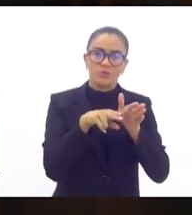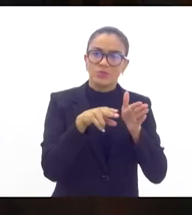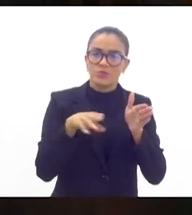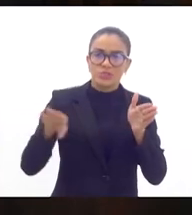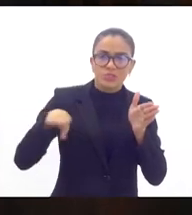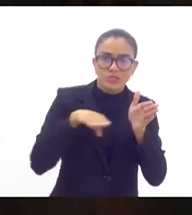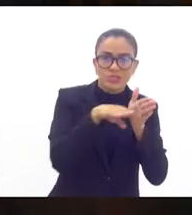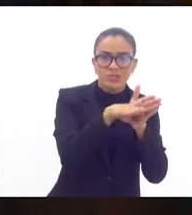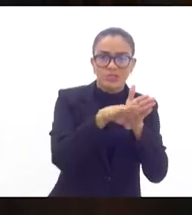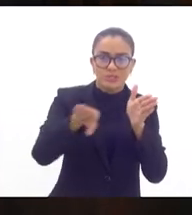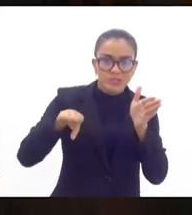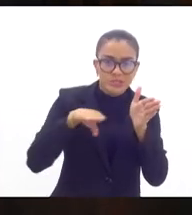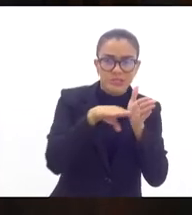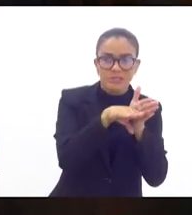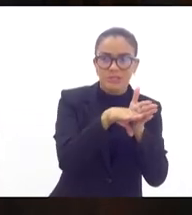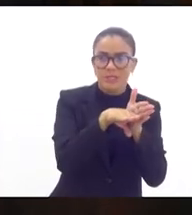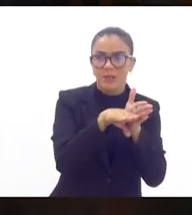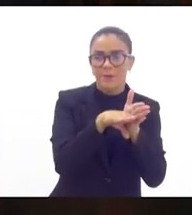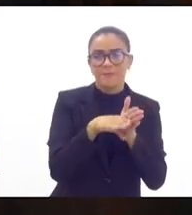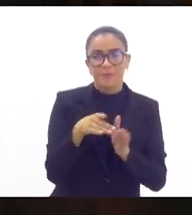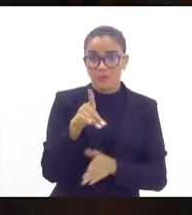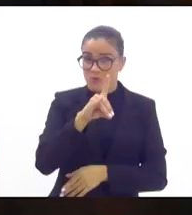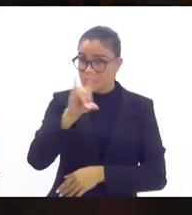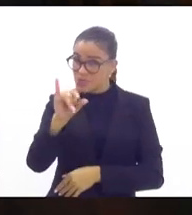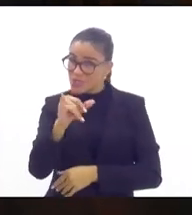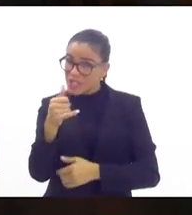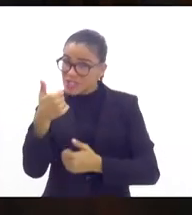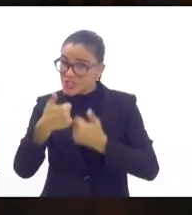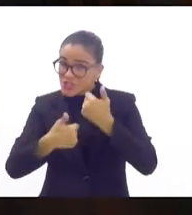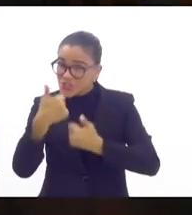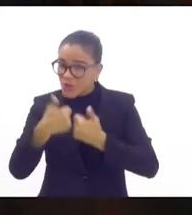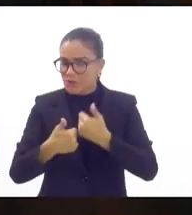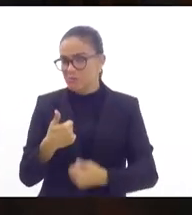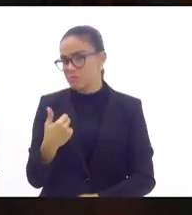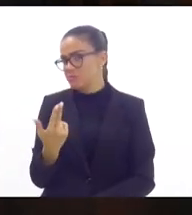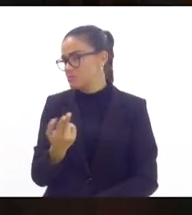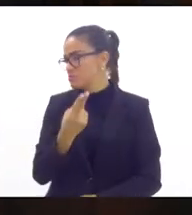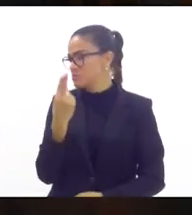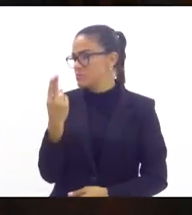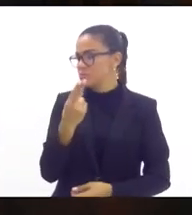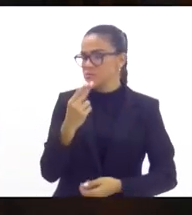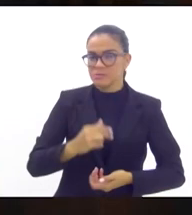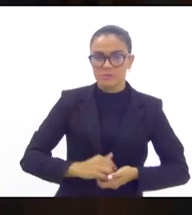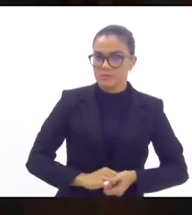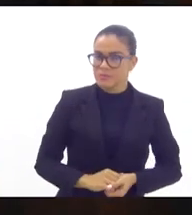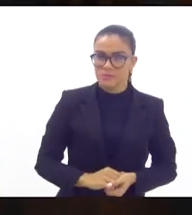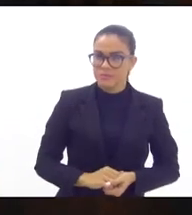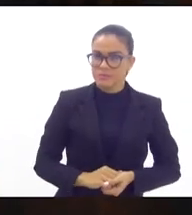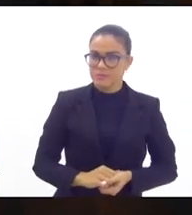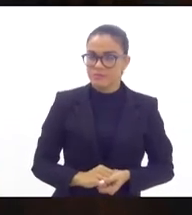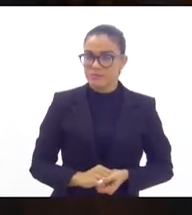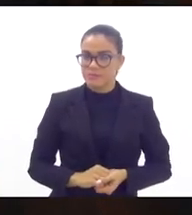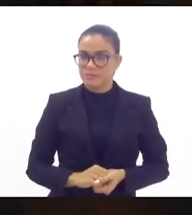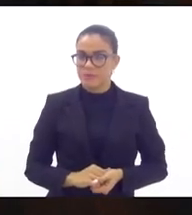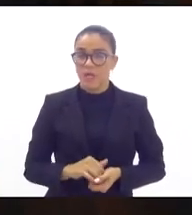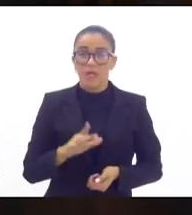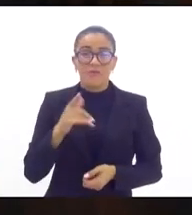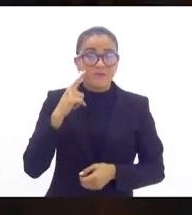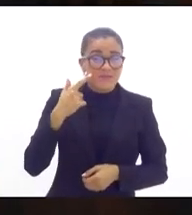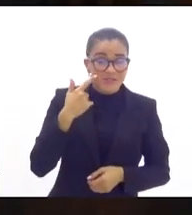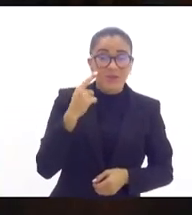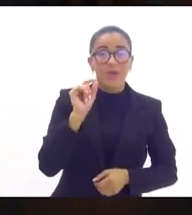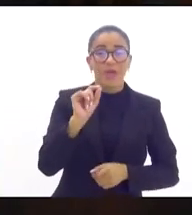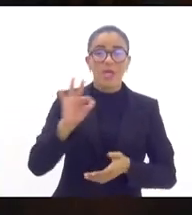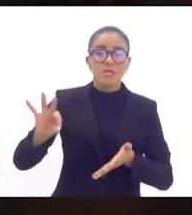uma vaga no estacionamento do Maracanã dia do jogo só Jesus na causa existe uma você tem que entrar